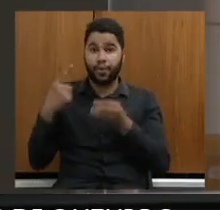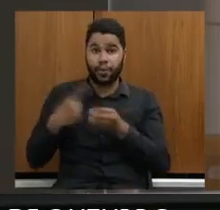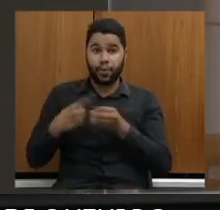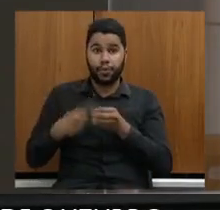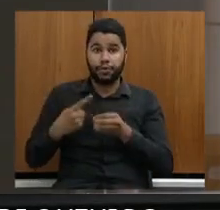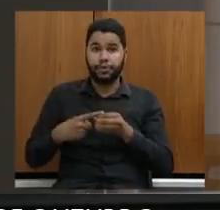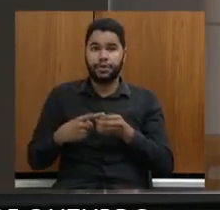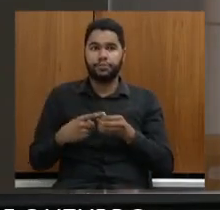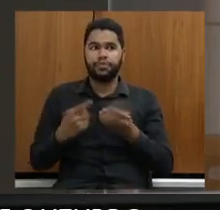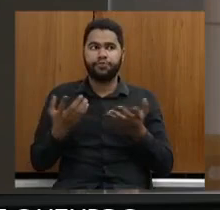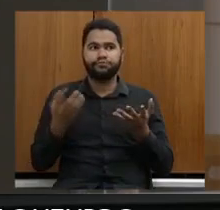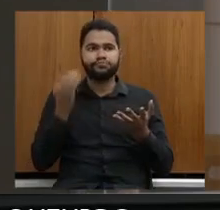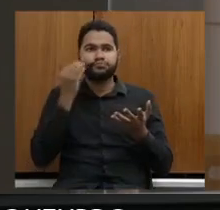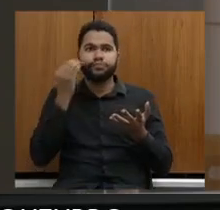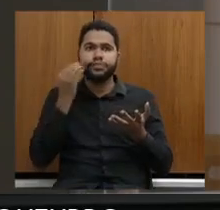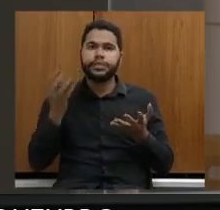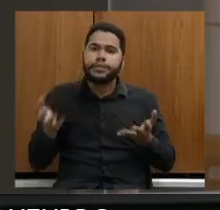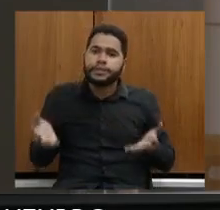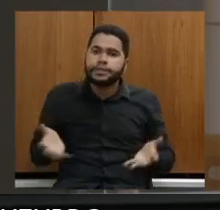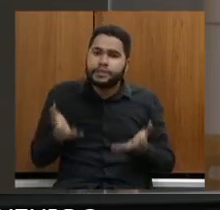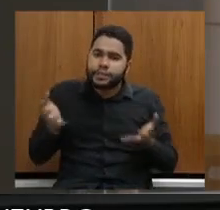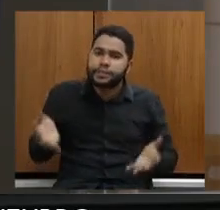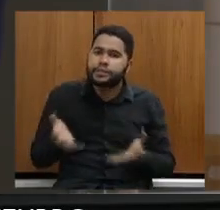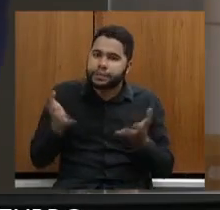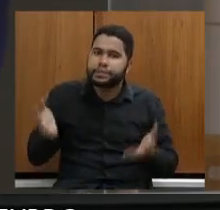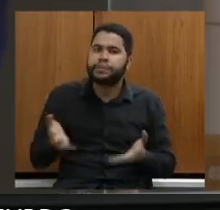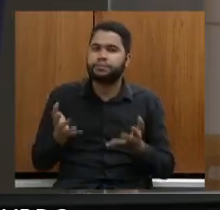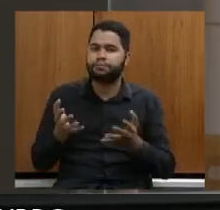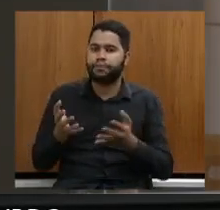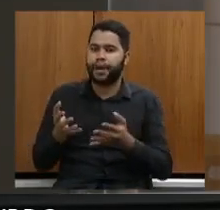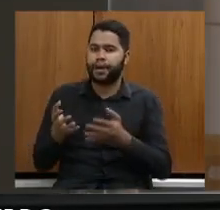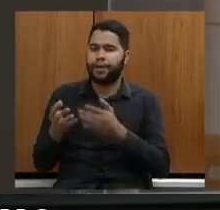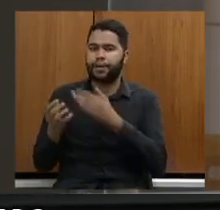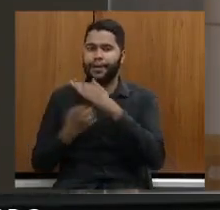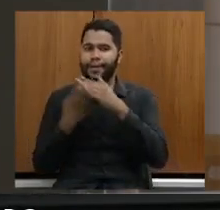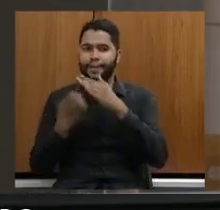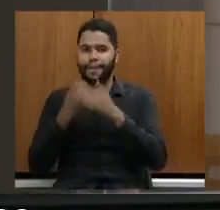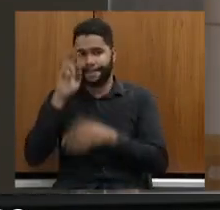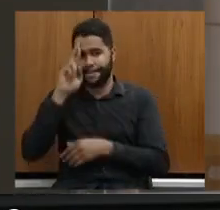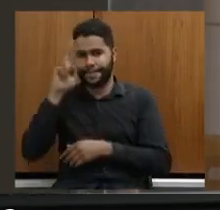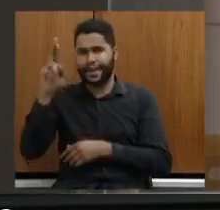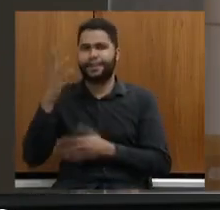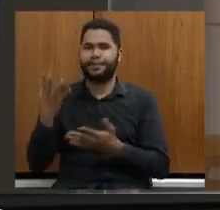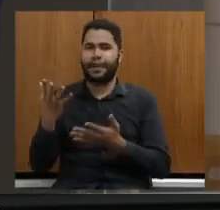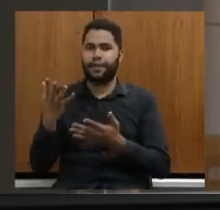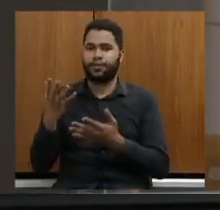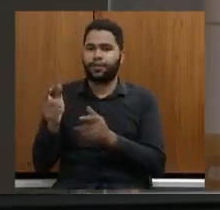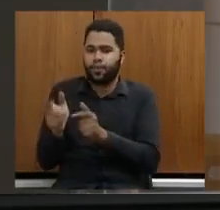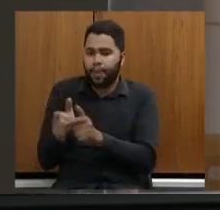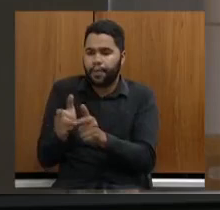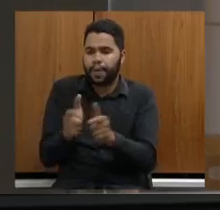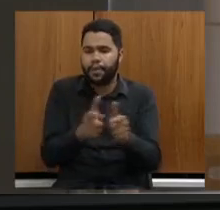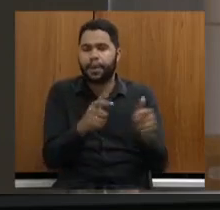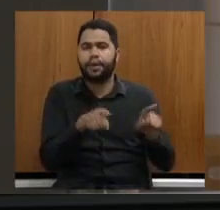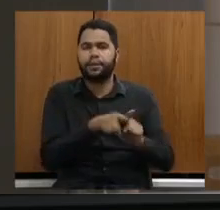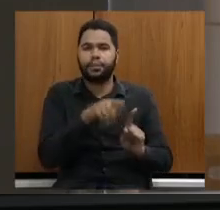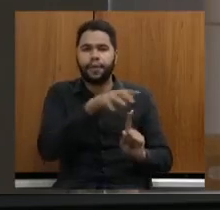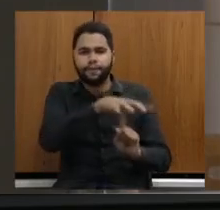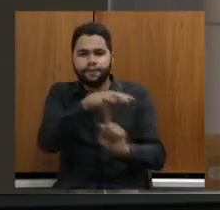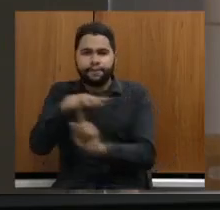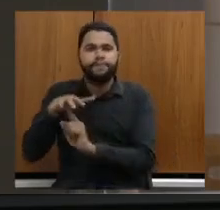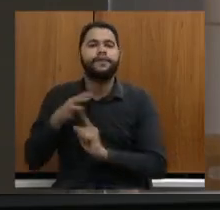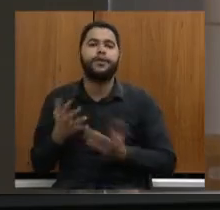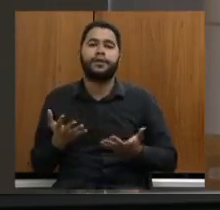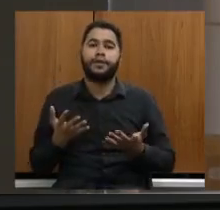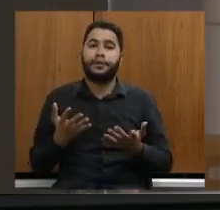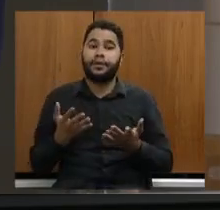não começar a trabalhar para os pequenos a ISO Os Pequenos produtores teria suas férias vives daí também o seu sacolões